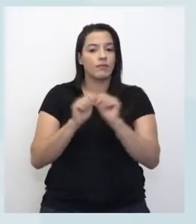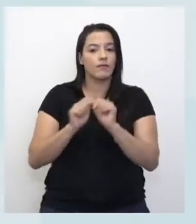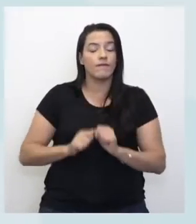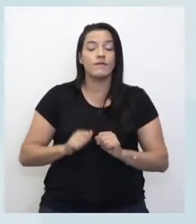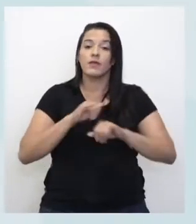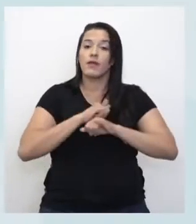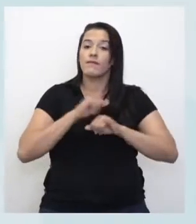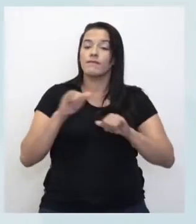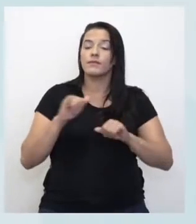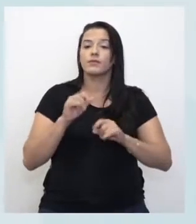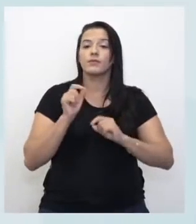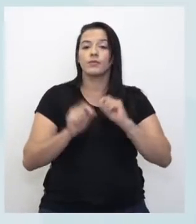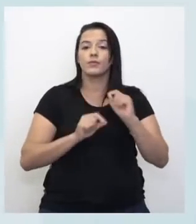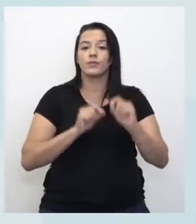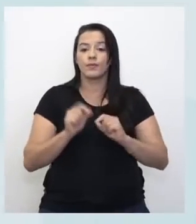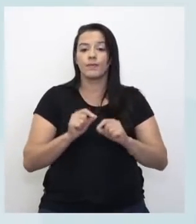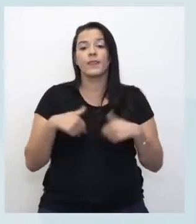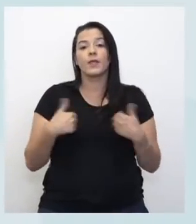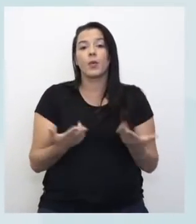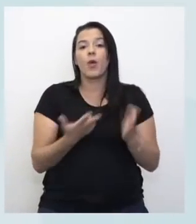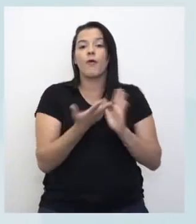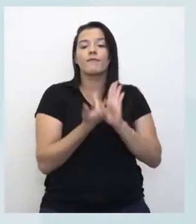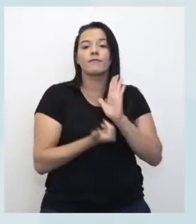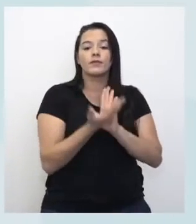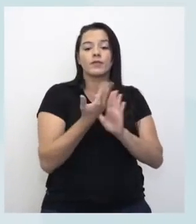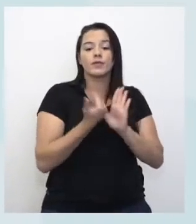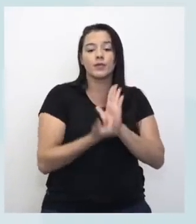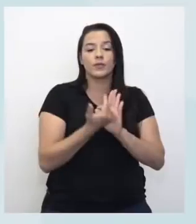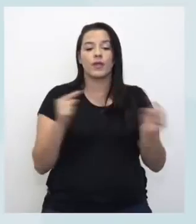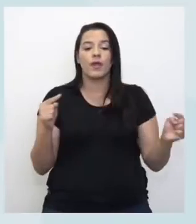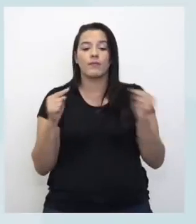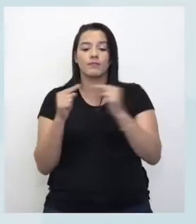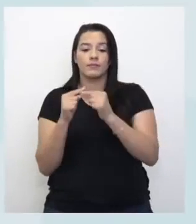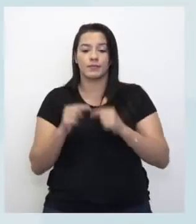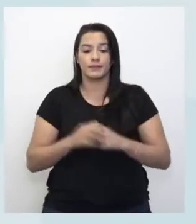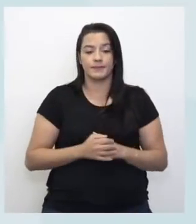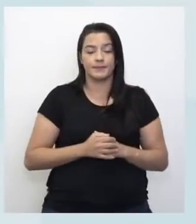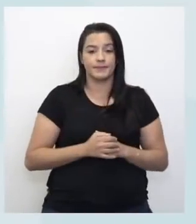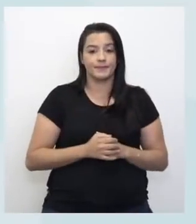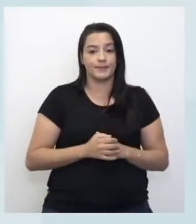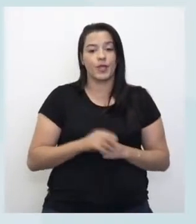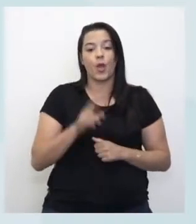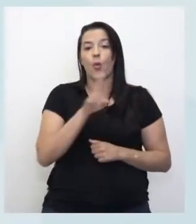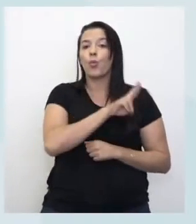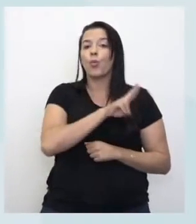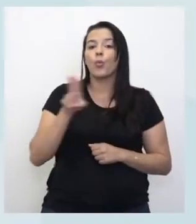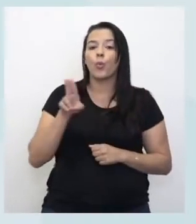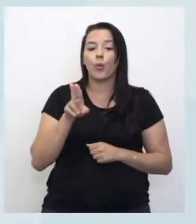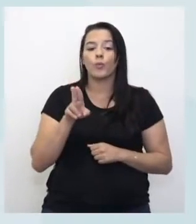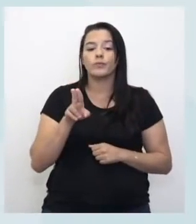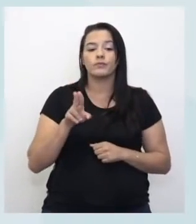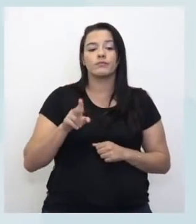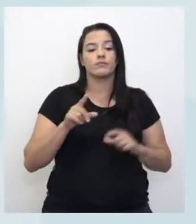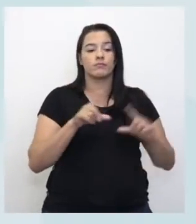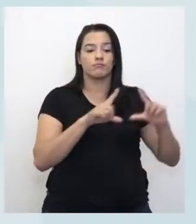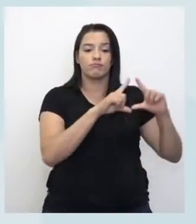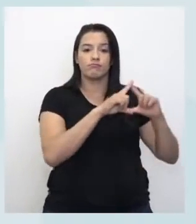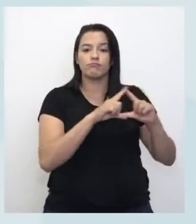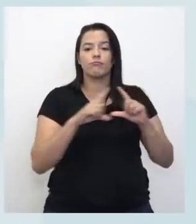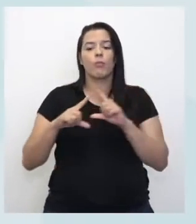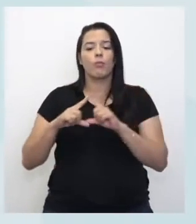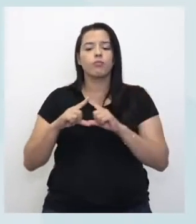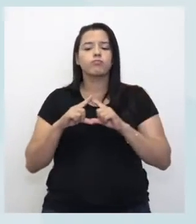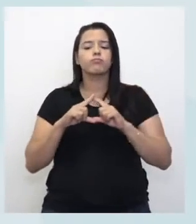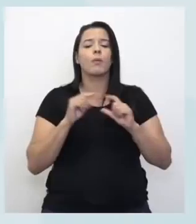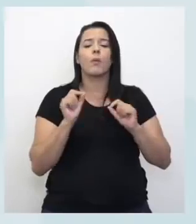informe a qual figura espacial se refere. Eu quero saber o nome dessas duas figuras espaciais,